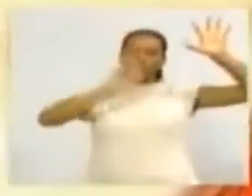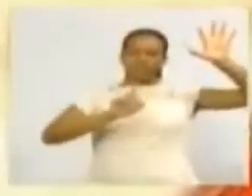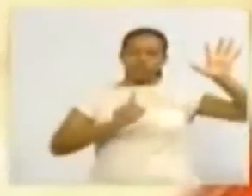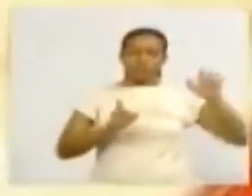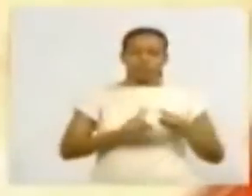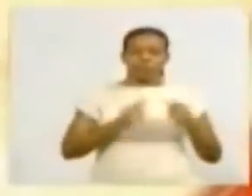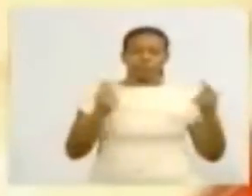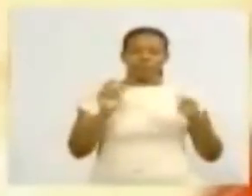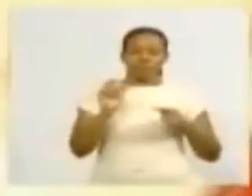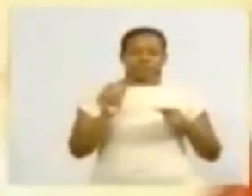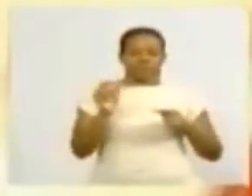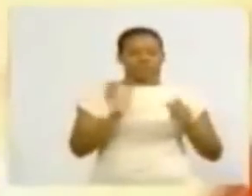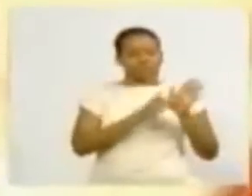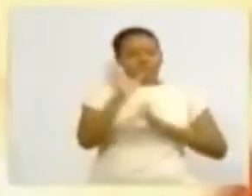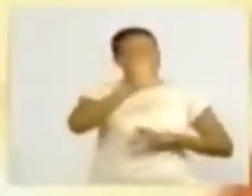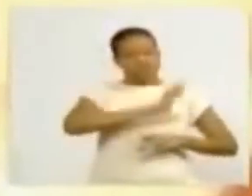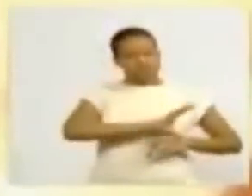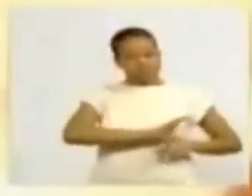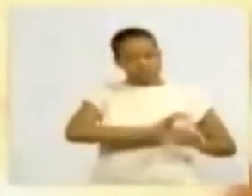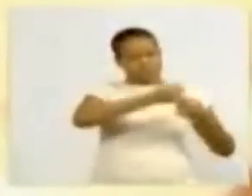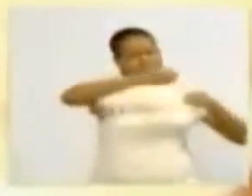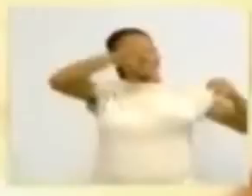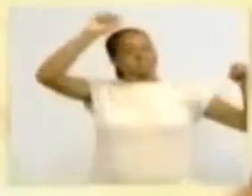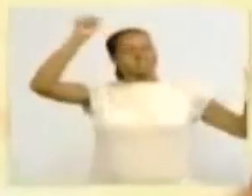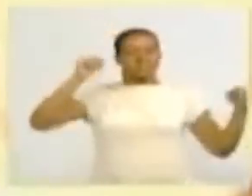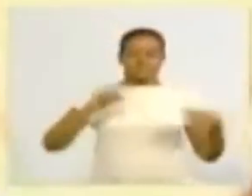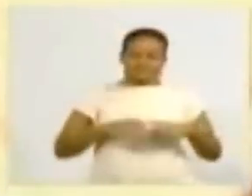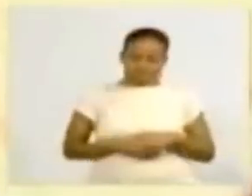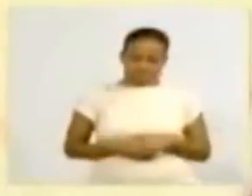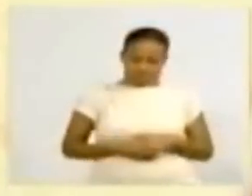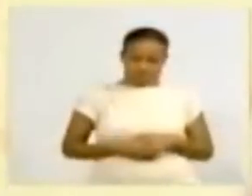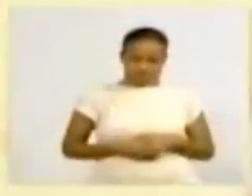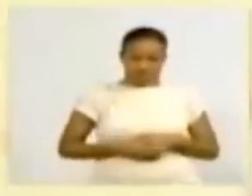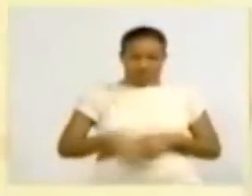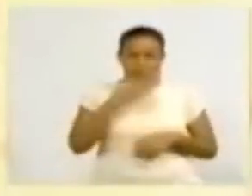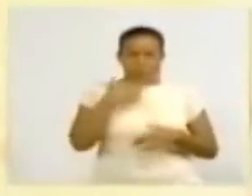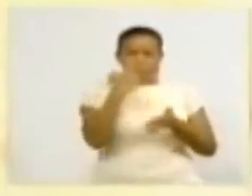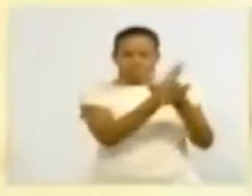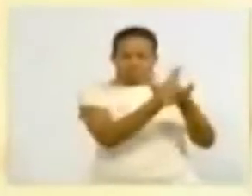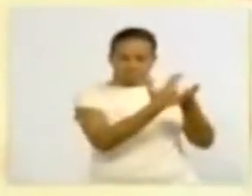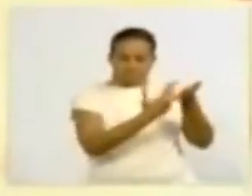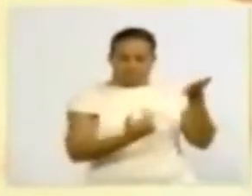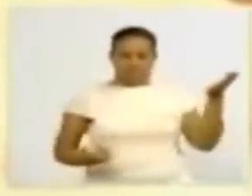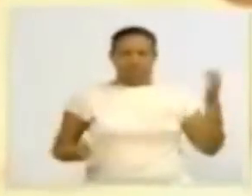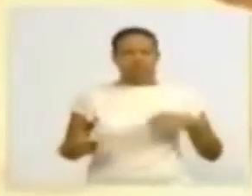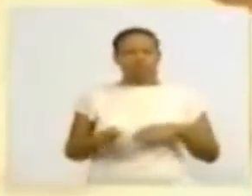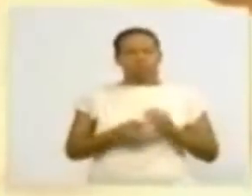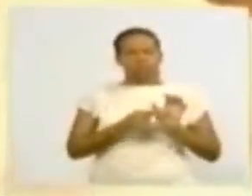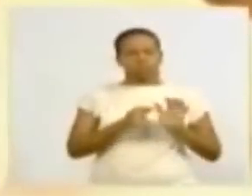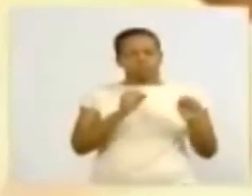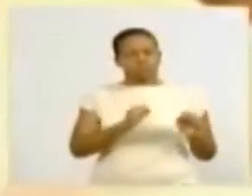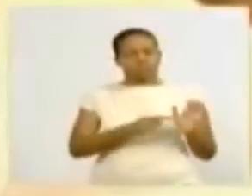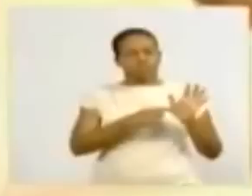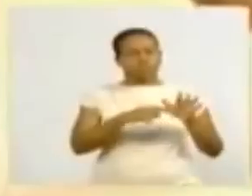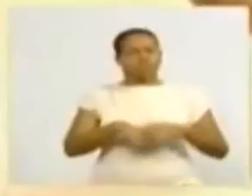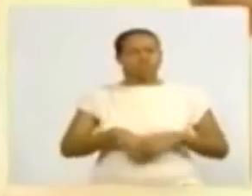para mostrar a grandeza desse amor. A simbologia do artista poderia muito bem estar a serviço da